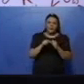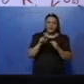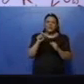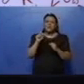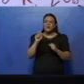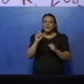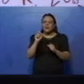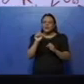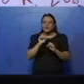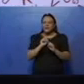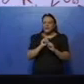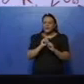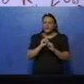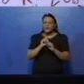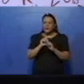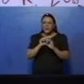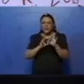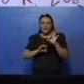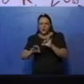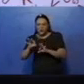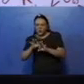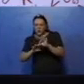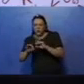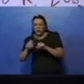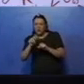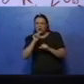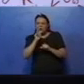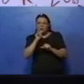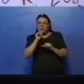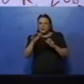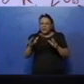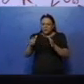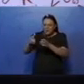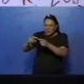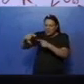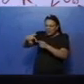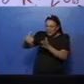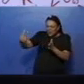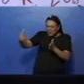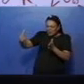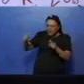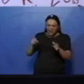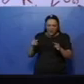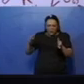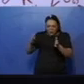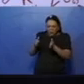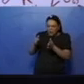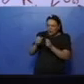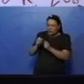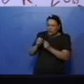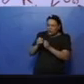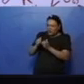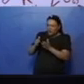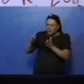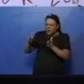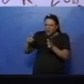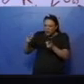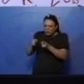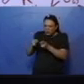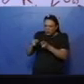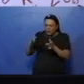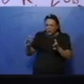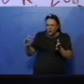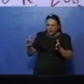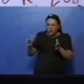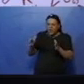grande, mas na minha opinião, você que está do outro lado pode falar, não, ele é um pouco médio, eu acho médio. Outra pessoa pode falar pequeno.